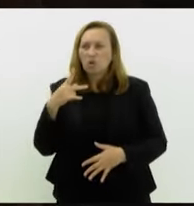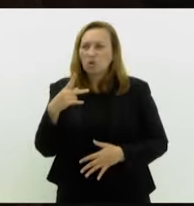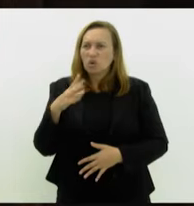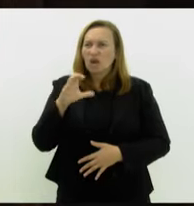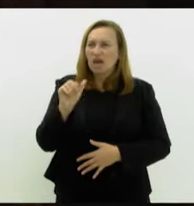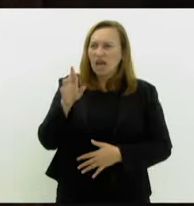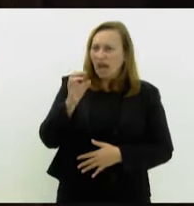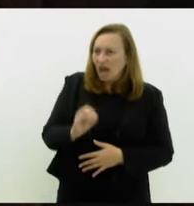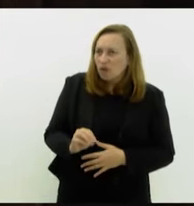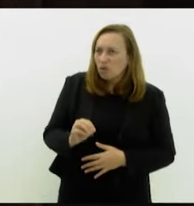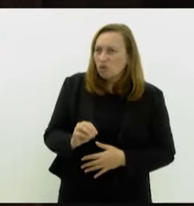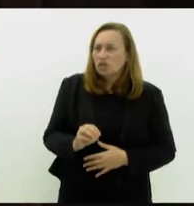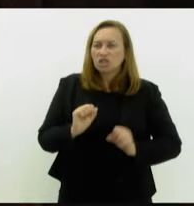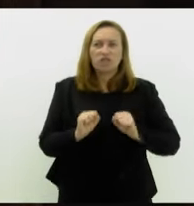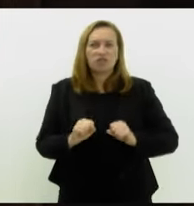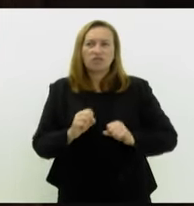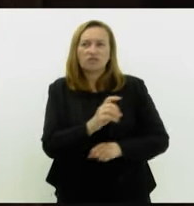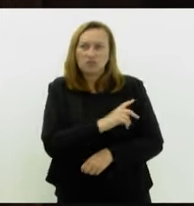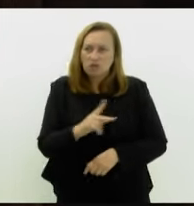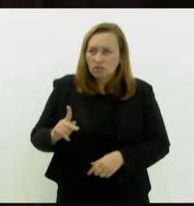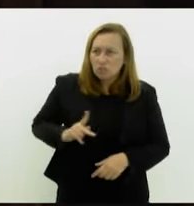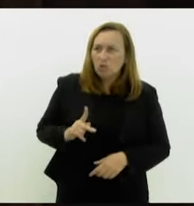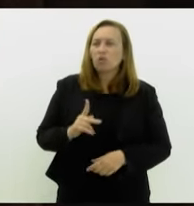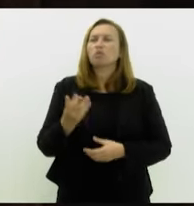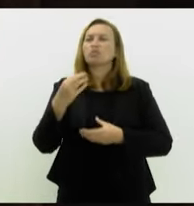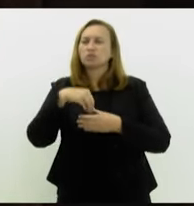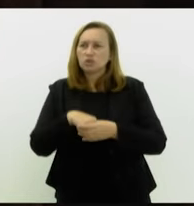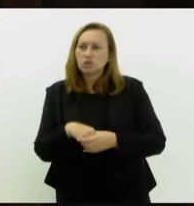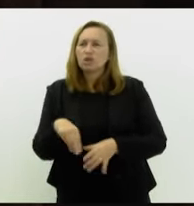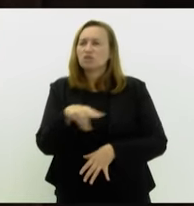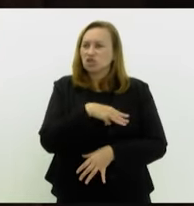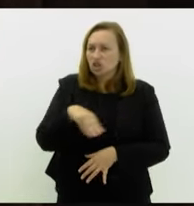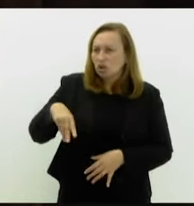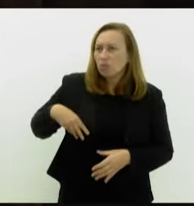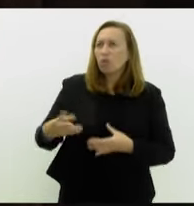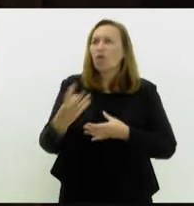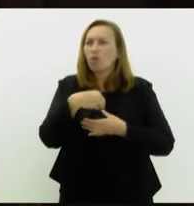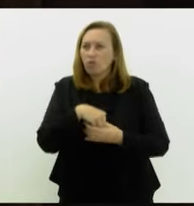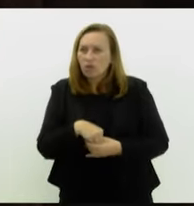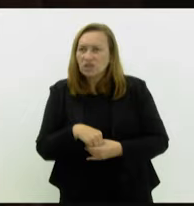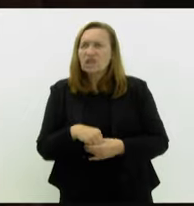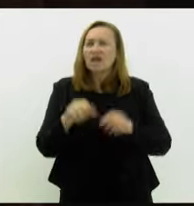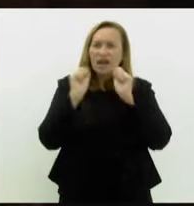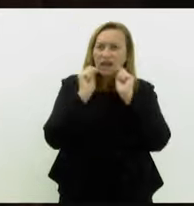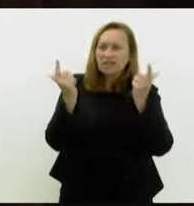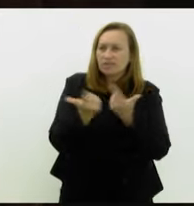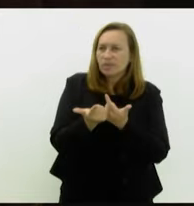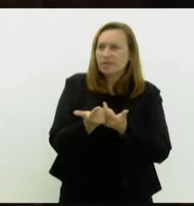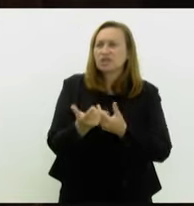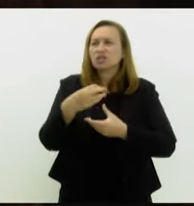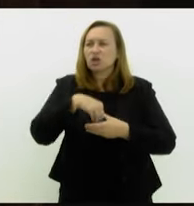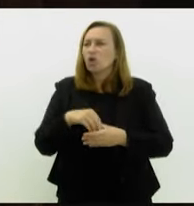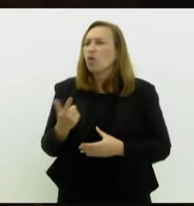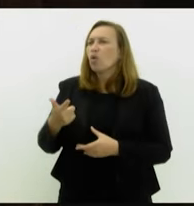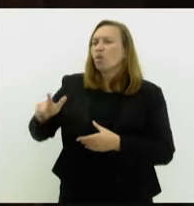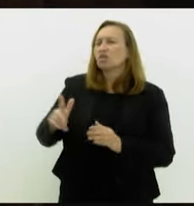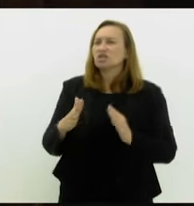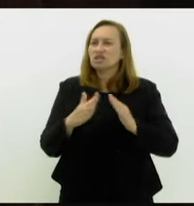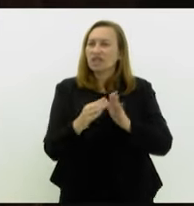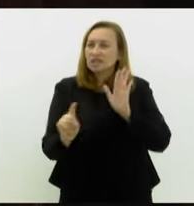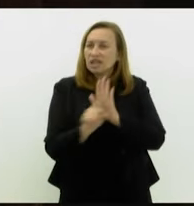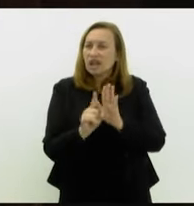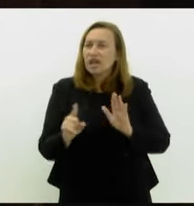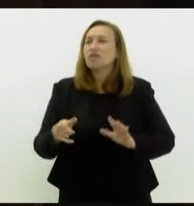seja dentro das defensorias públicas seja dentro do Ministério Público seja dentro da Assembleia Legislativa ou outras casas legislativas